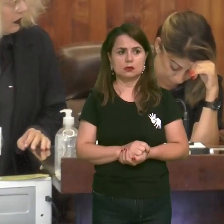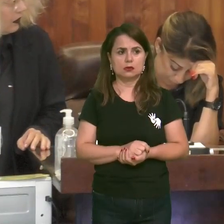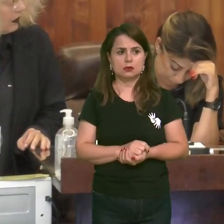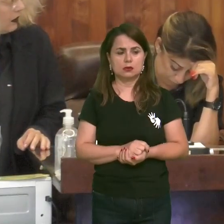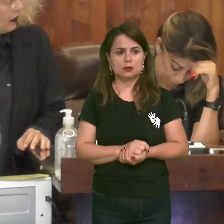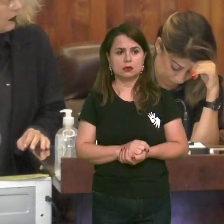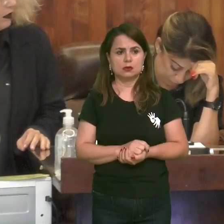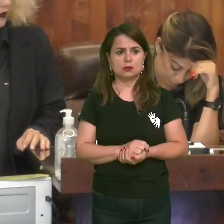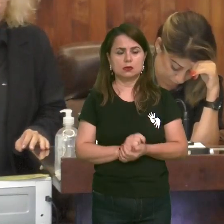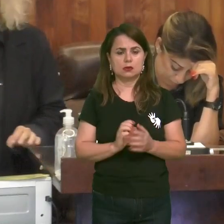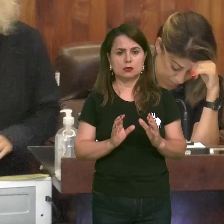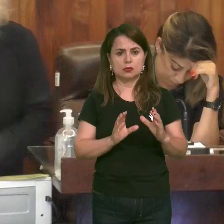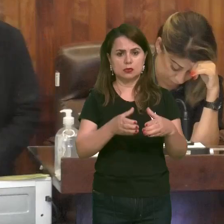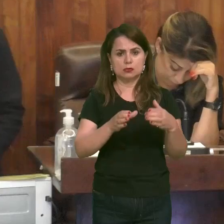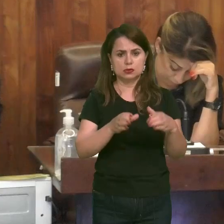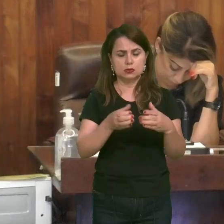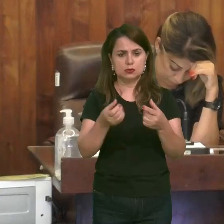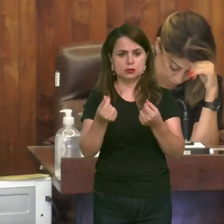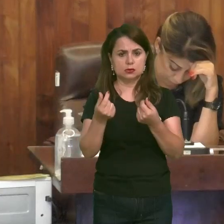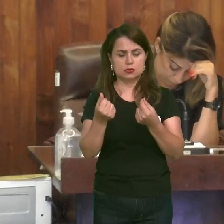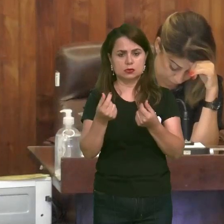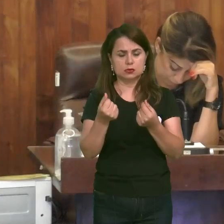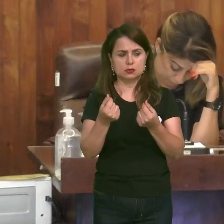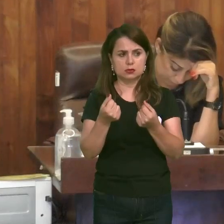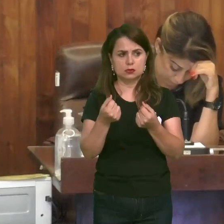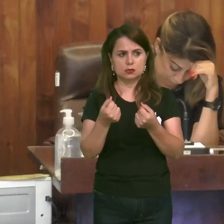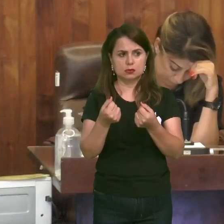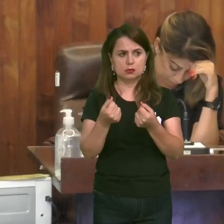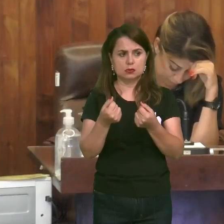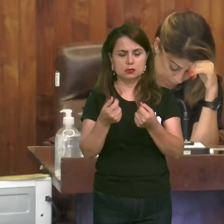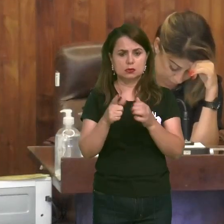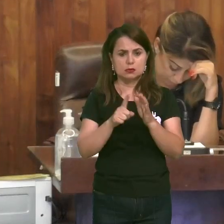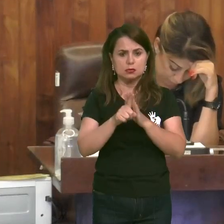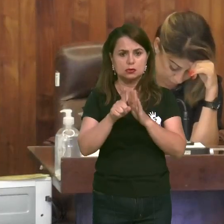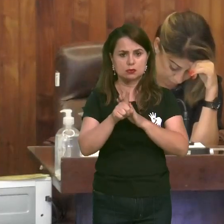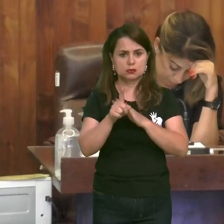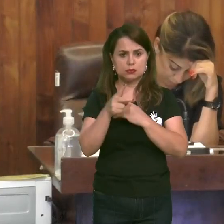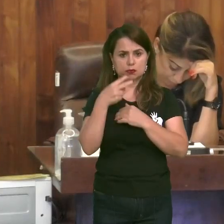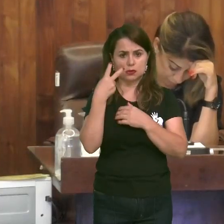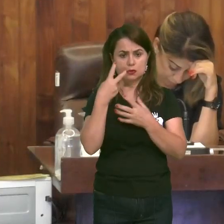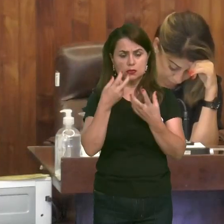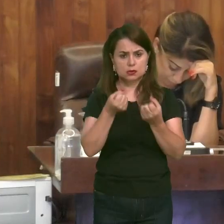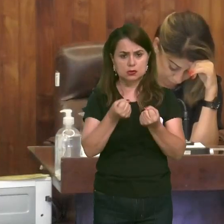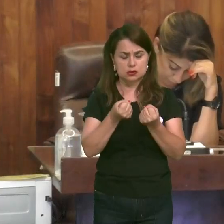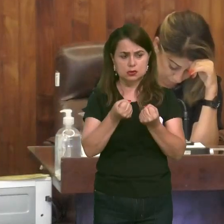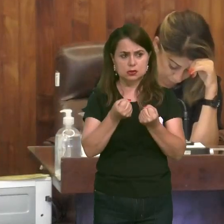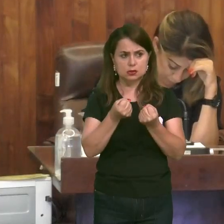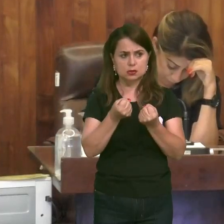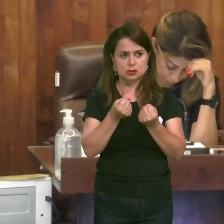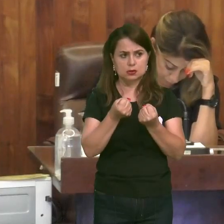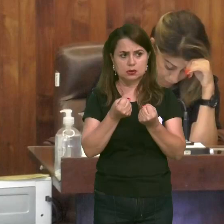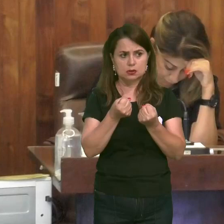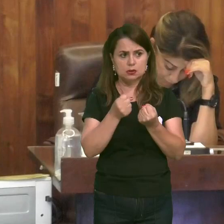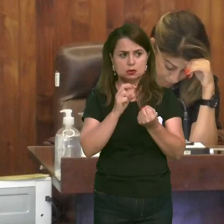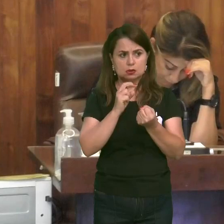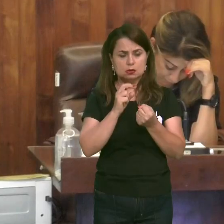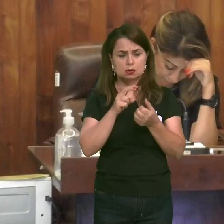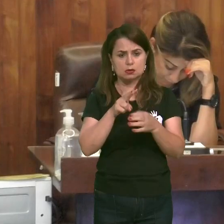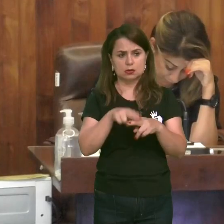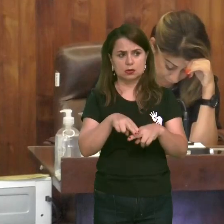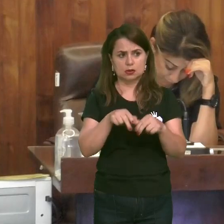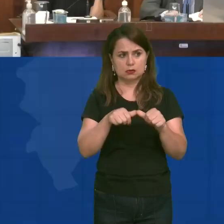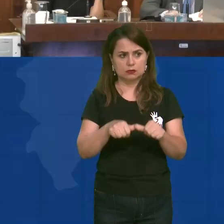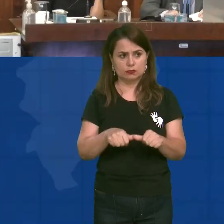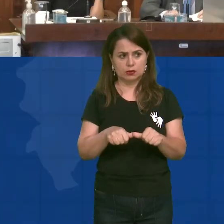pela comissão de finanças o geradores que aprovam o pedido verbal formado Morais